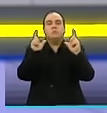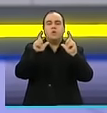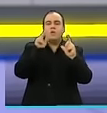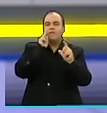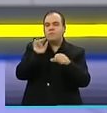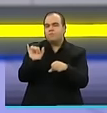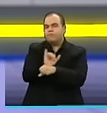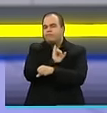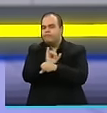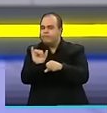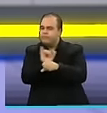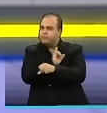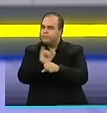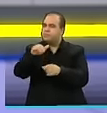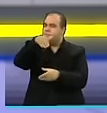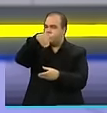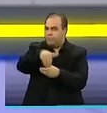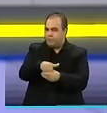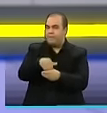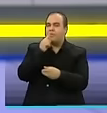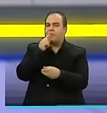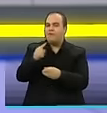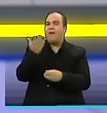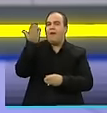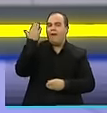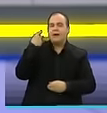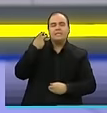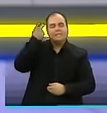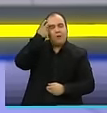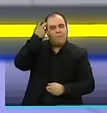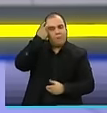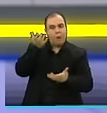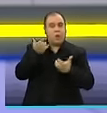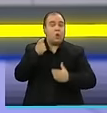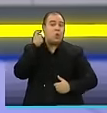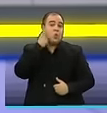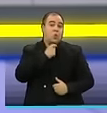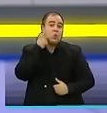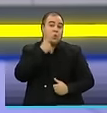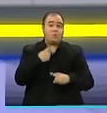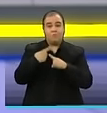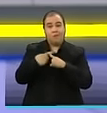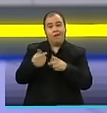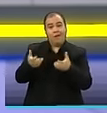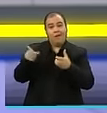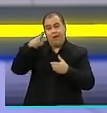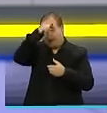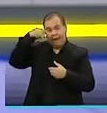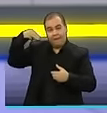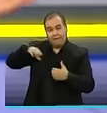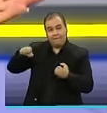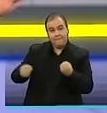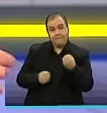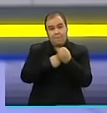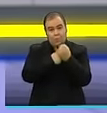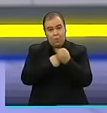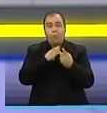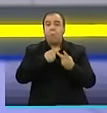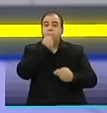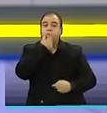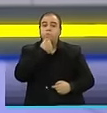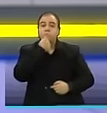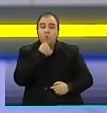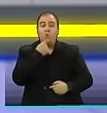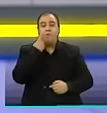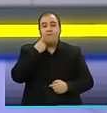estratégia eleitoral, a aposta que faziam com São Paulo, o Nunes, porque quer o apoio do Marçal. O Boulos, porque vê sua única